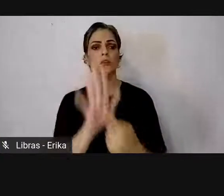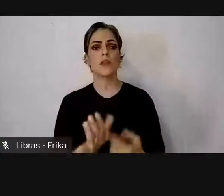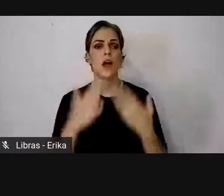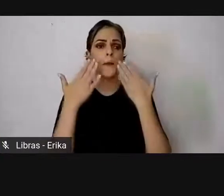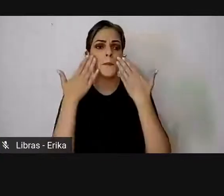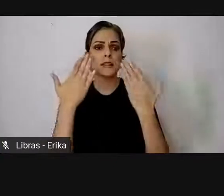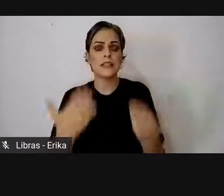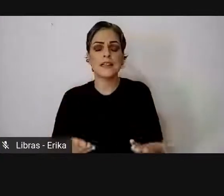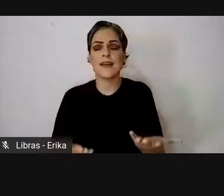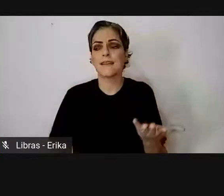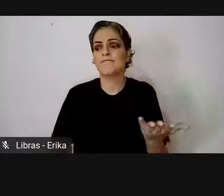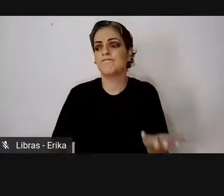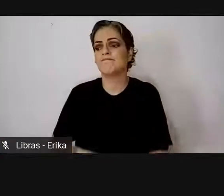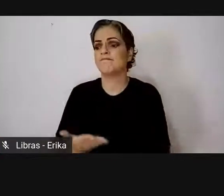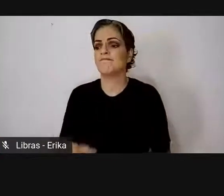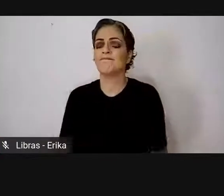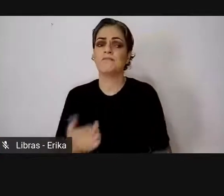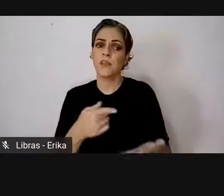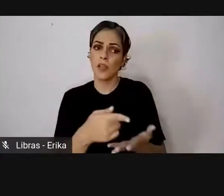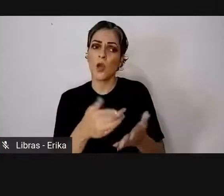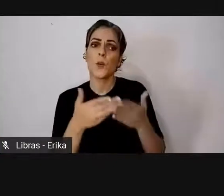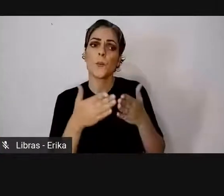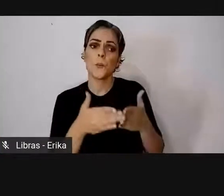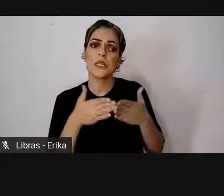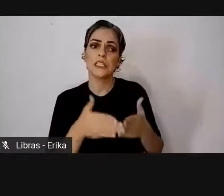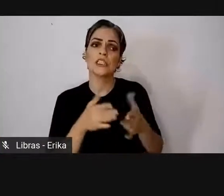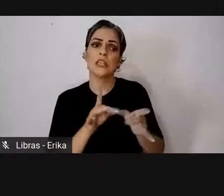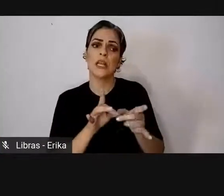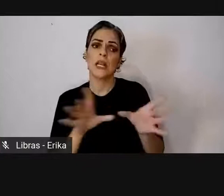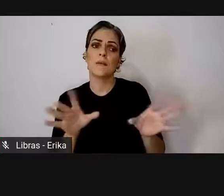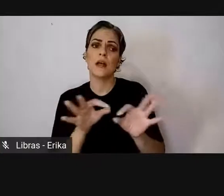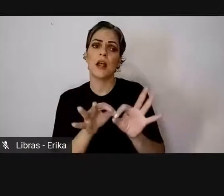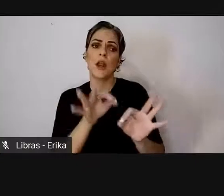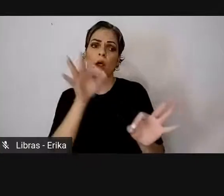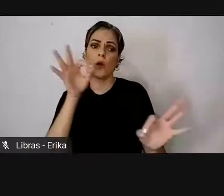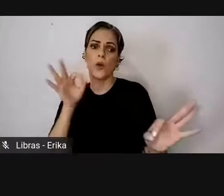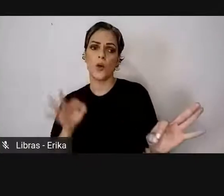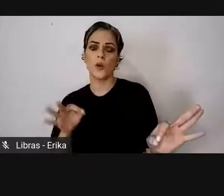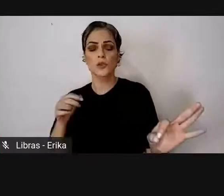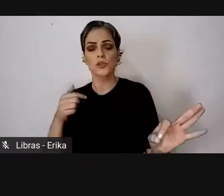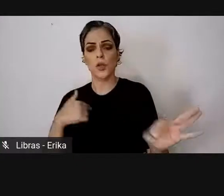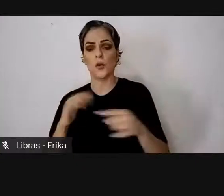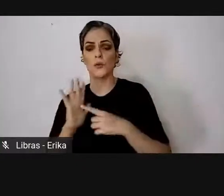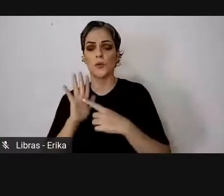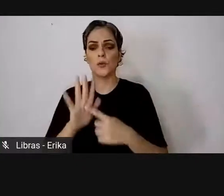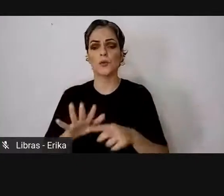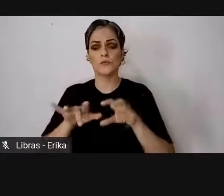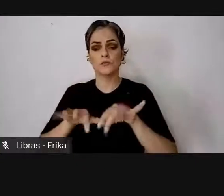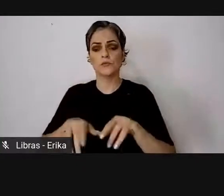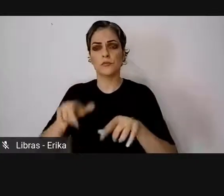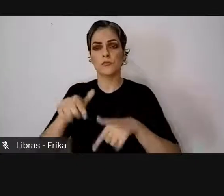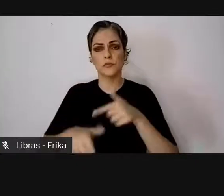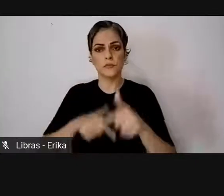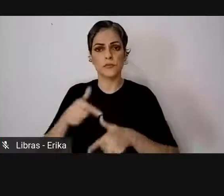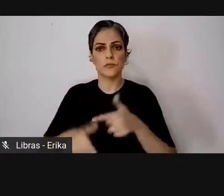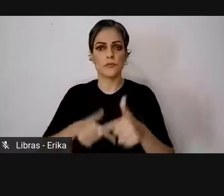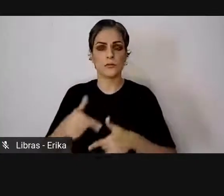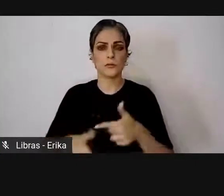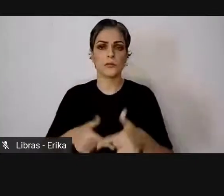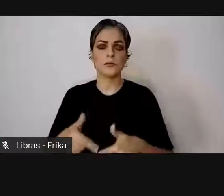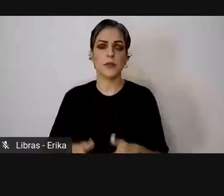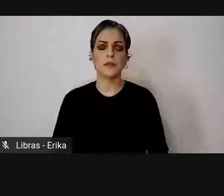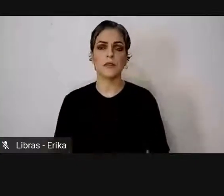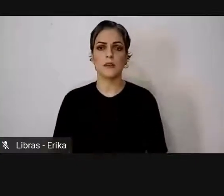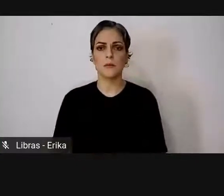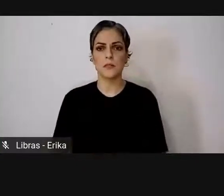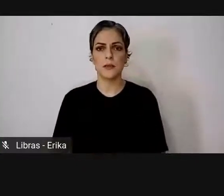remoto e comecei a trabalhar dessa forma remota. E comecei a me dar por perceber que